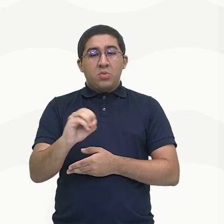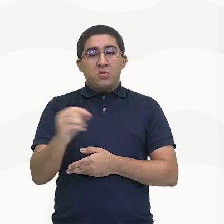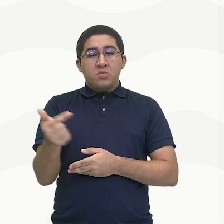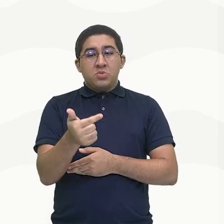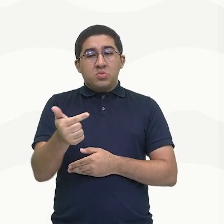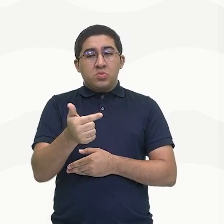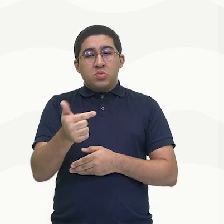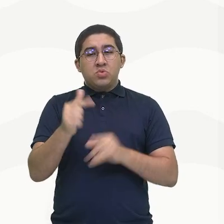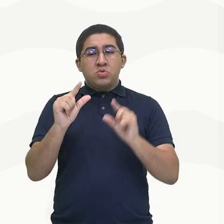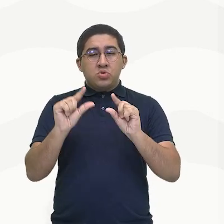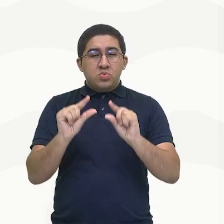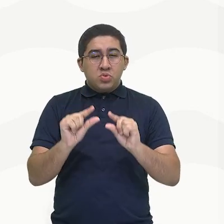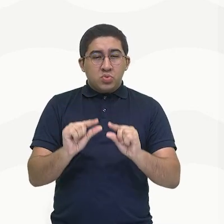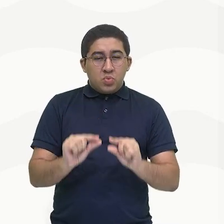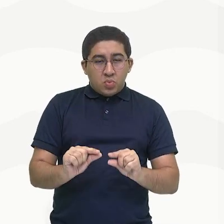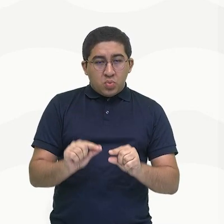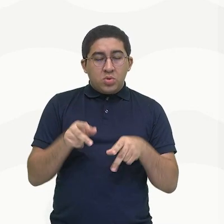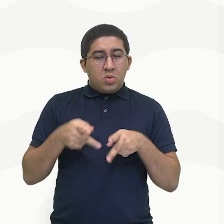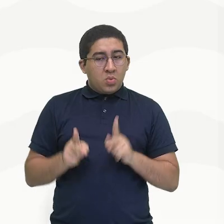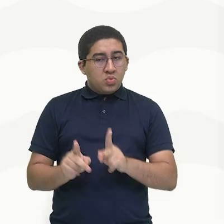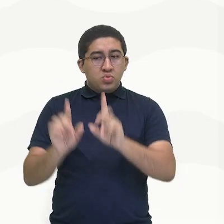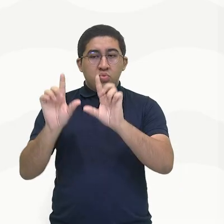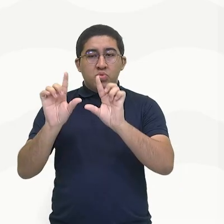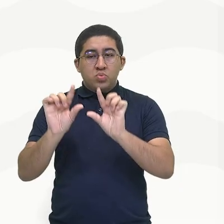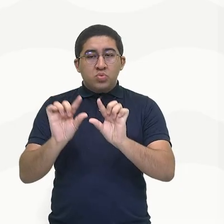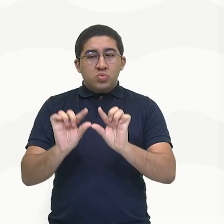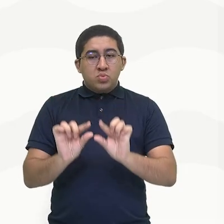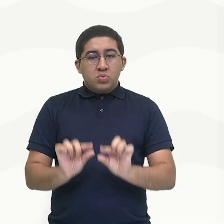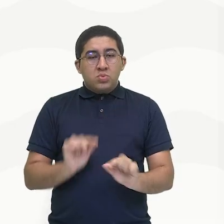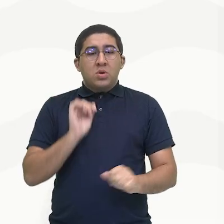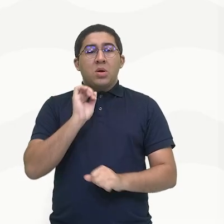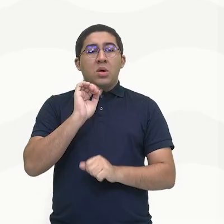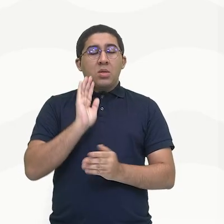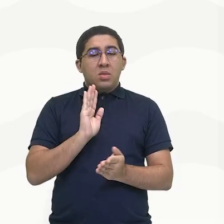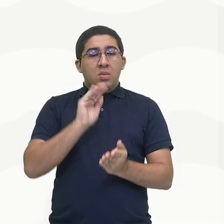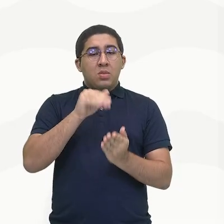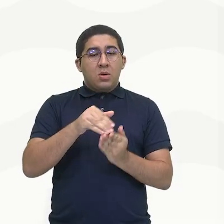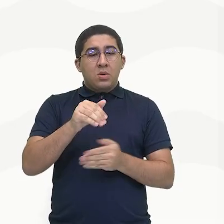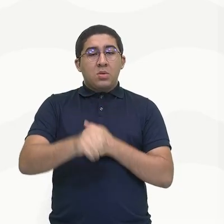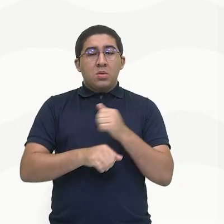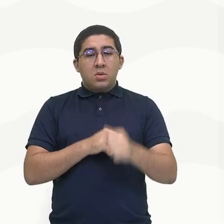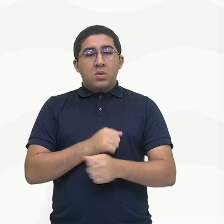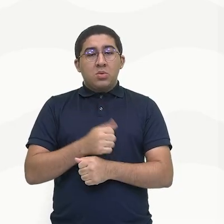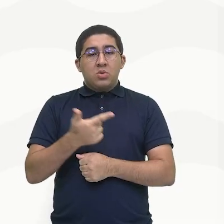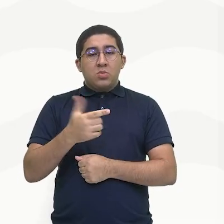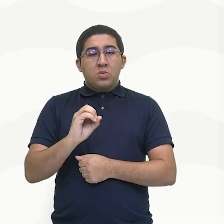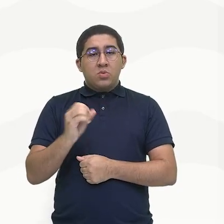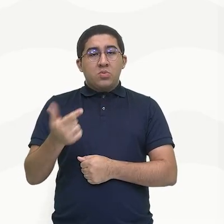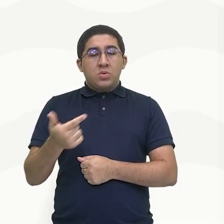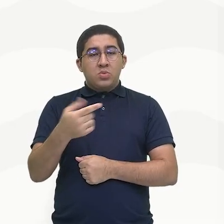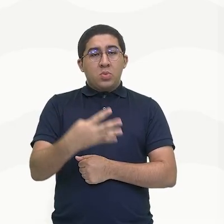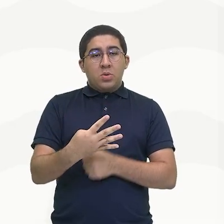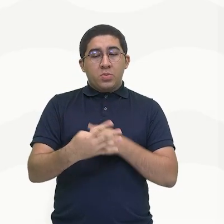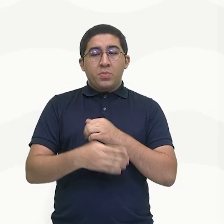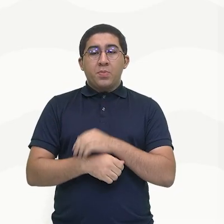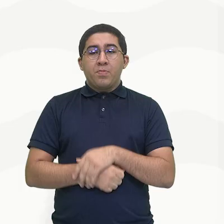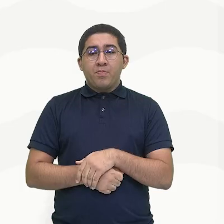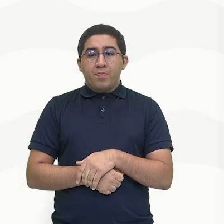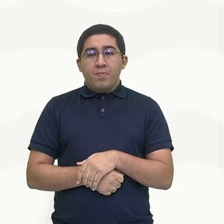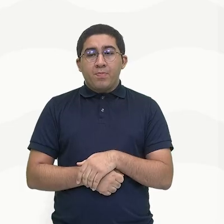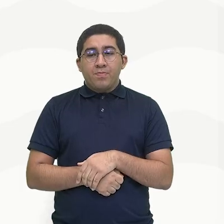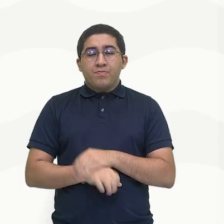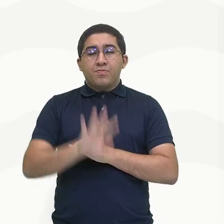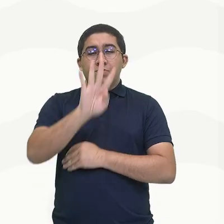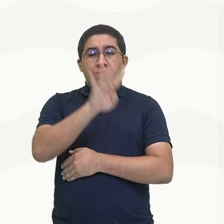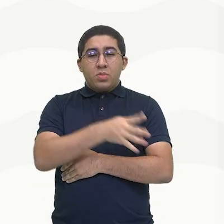queda. E ela continua caindo até o ano de 2024. Então, essa tabela, ela traz aqui